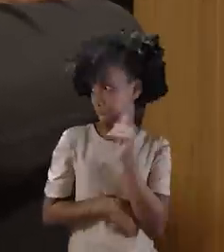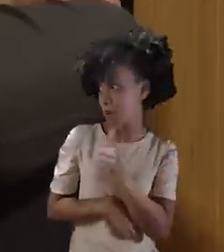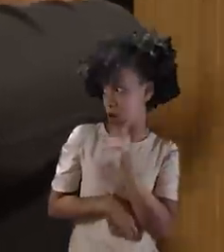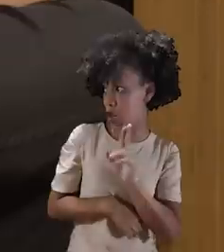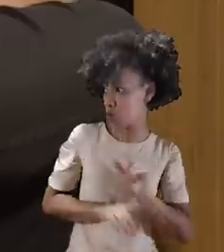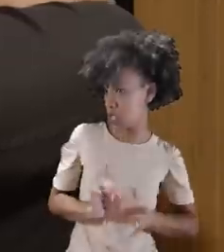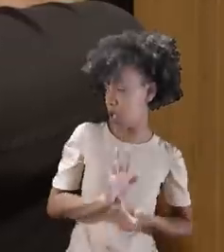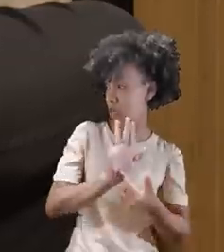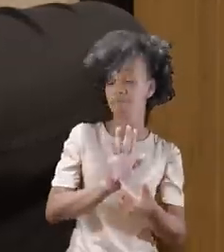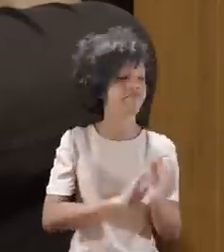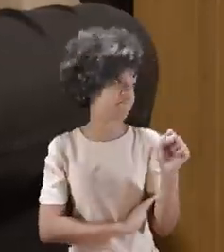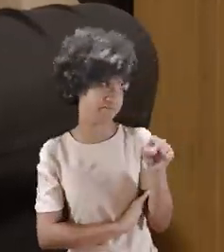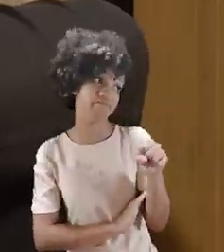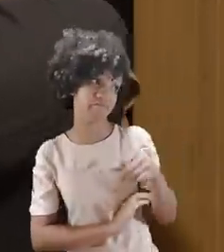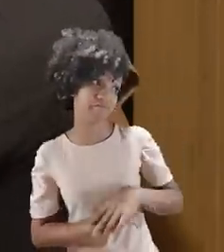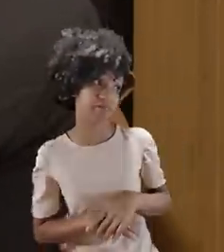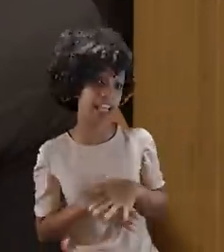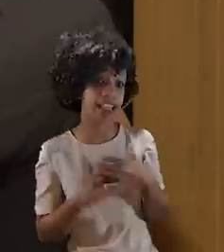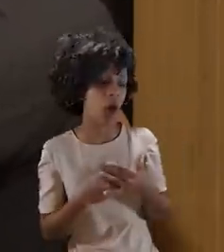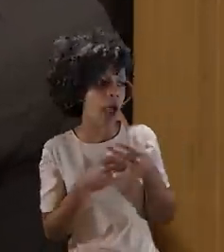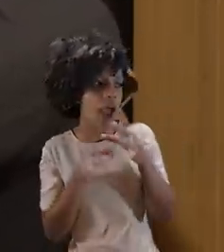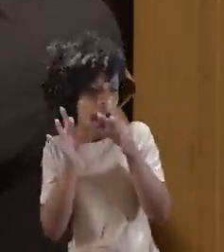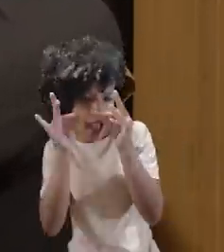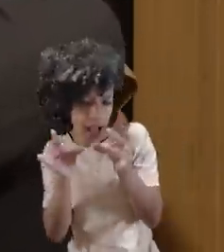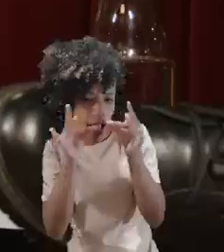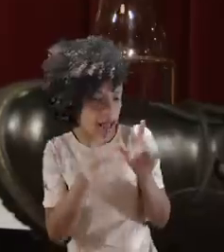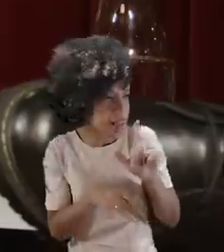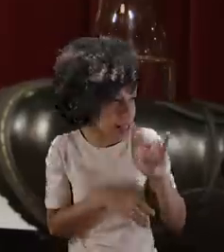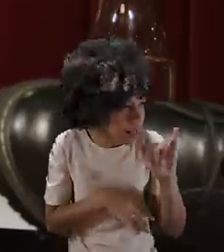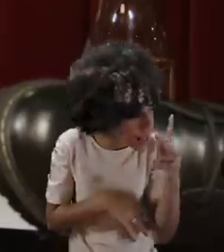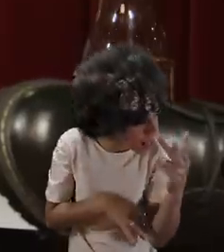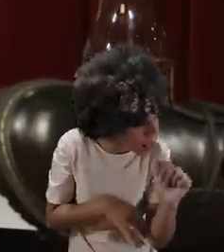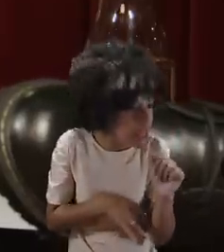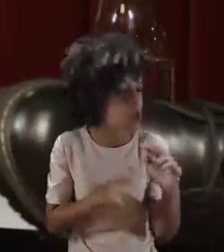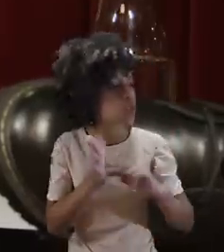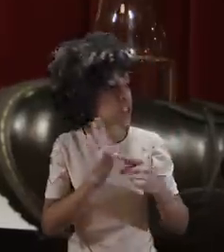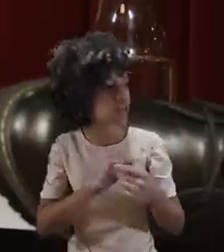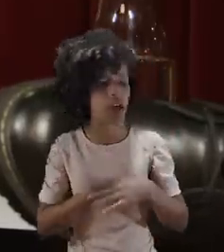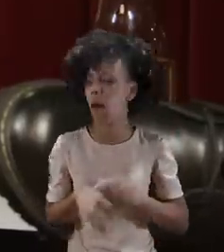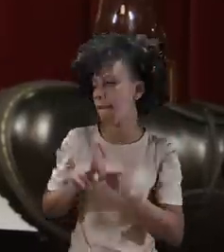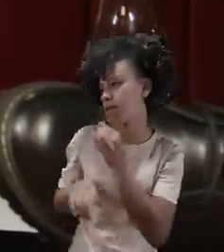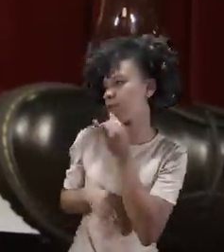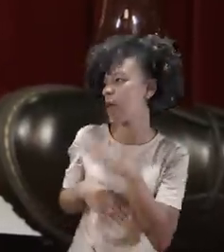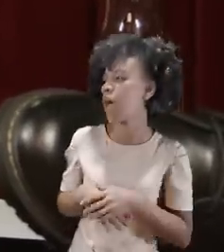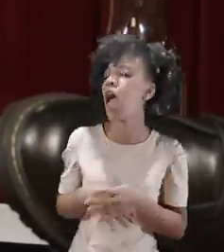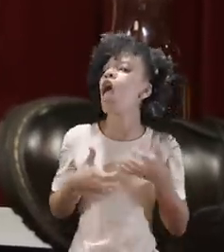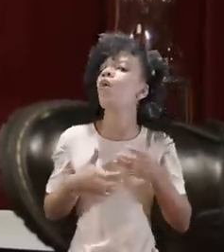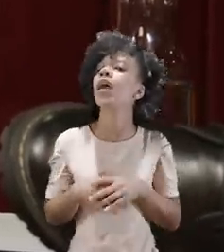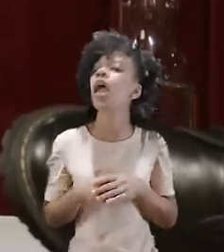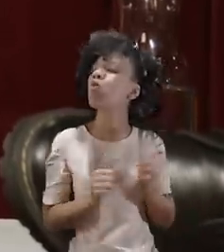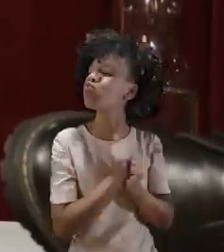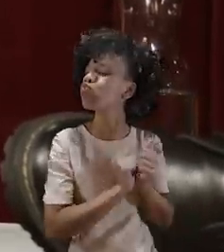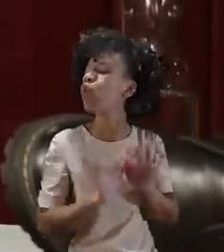mulher então cada linha tem um significado Mas tem uma coisa por exemplo assim tipo eu quero pegar mulher qual tipo de